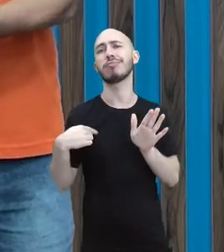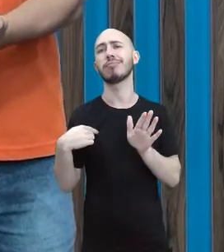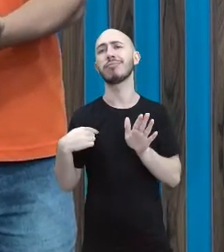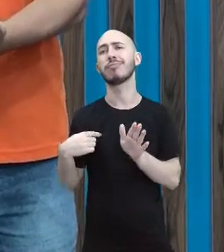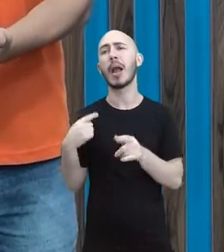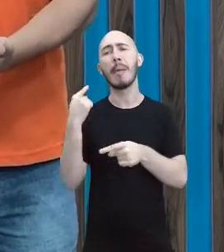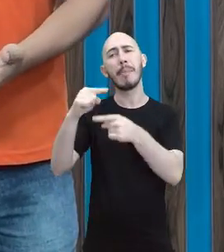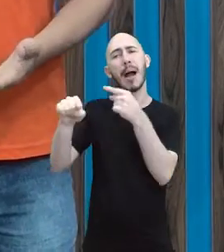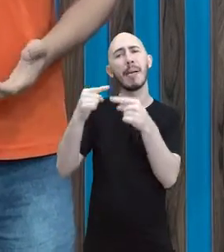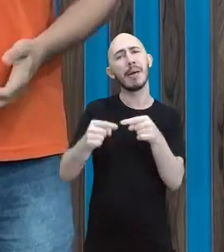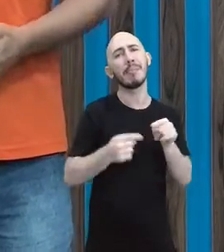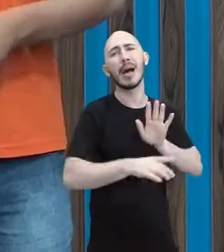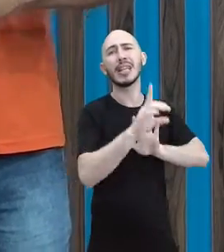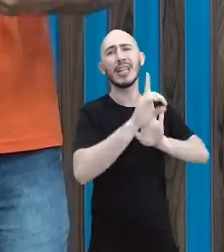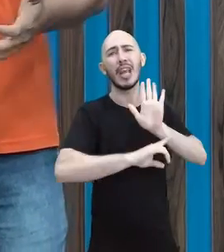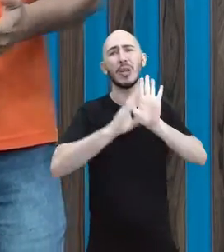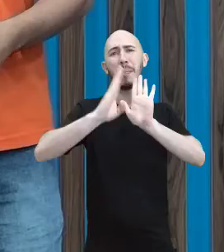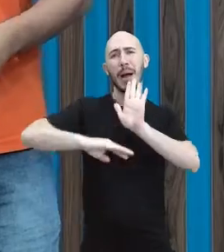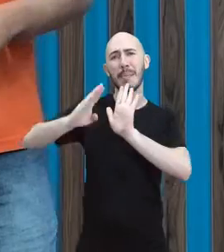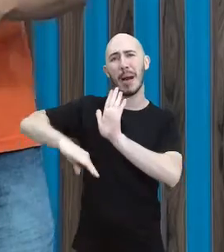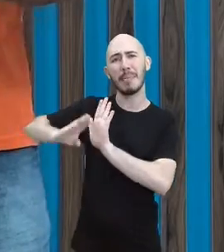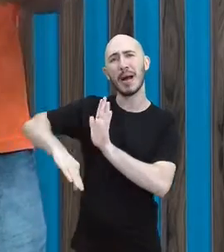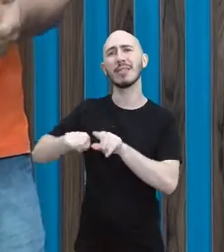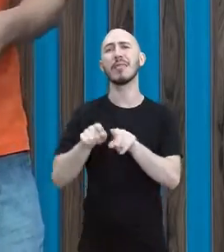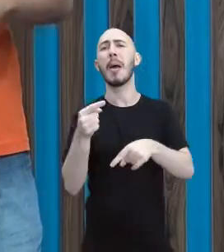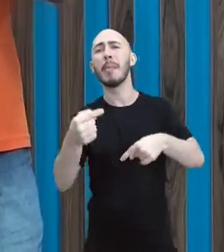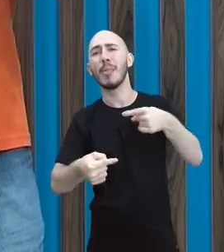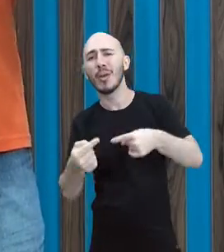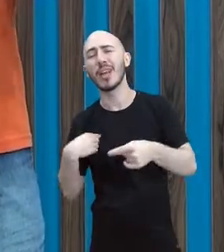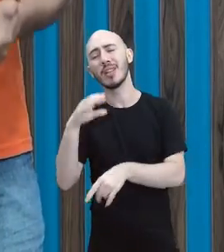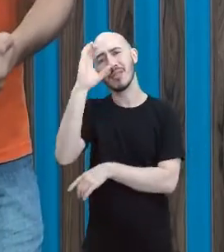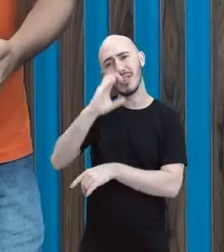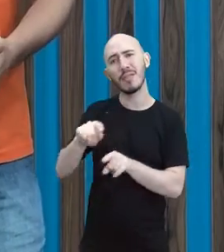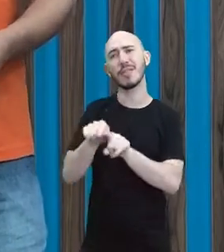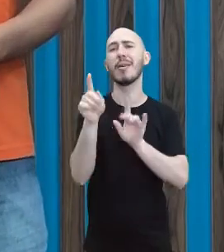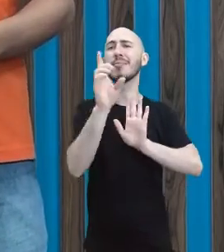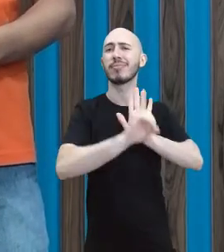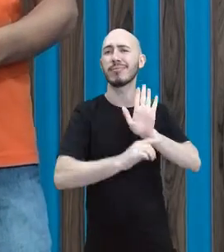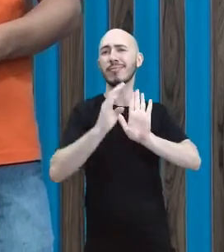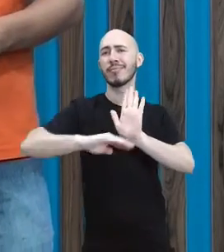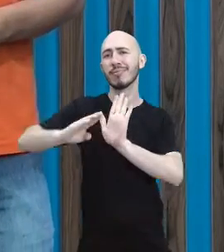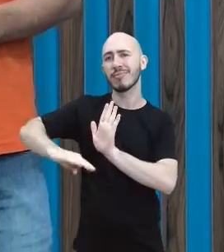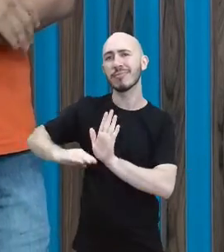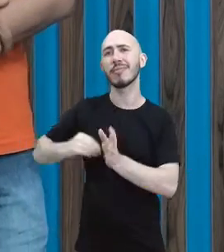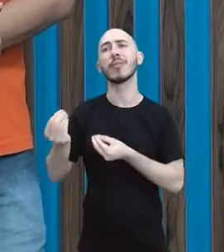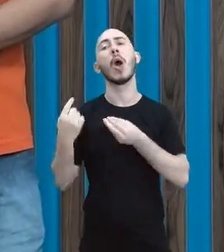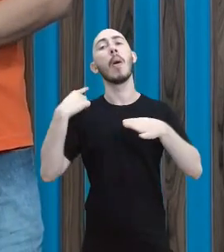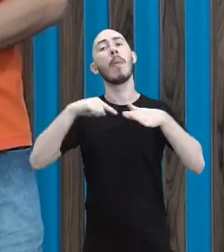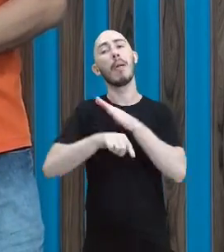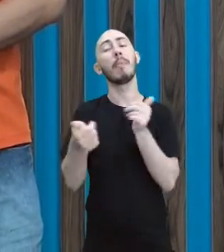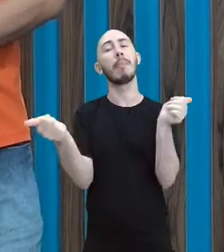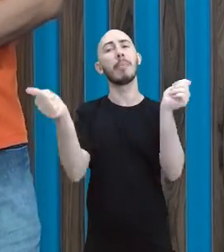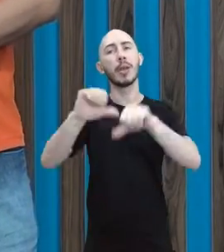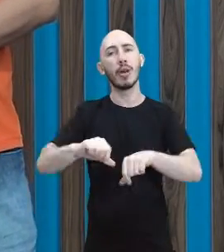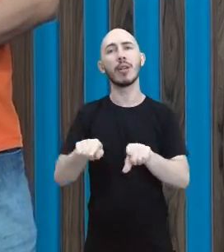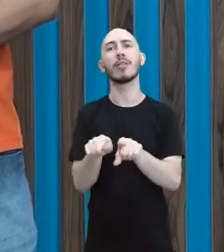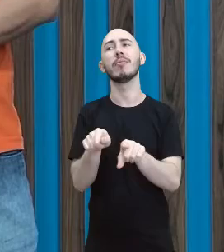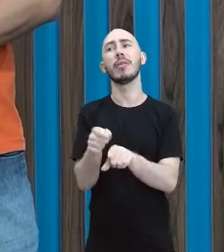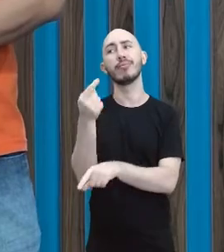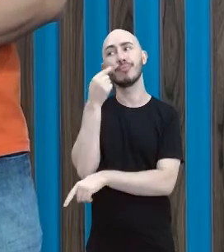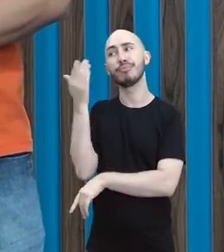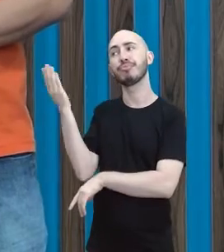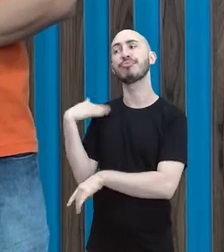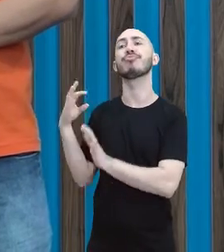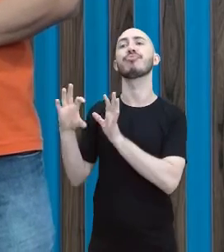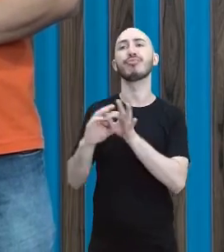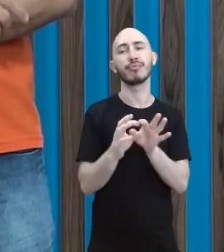tirar direitos, não é, políticos das pessoas, direitos civis, eles vão aprofundar ainda mais porque o nosso robozinho de a situação ficou difícil,